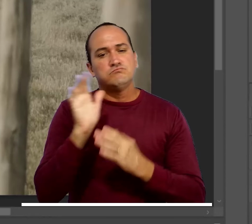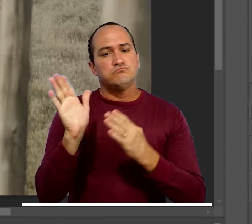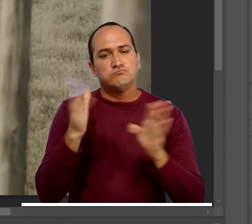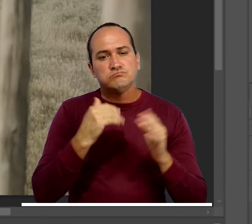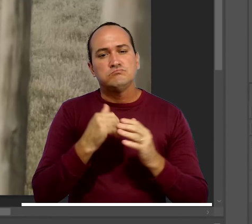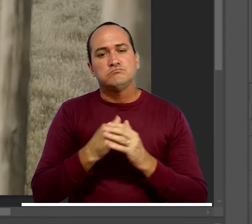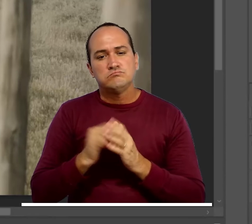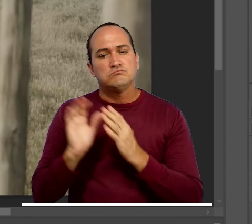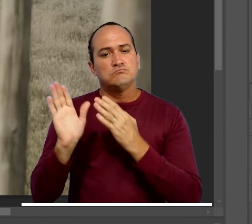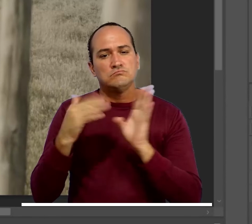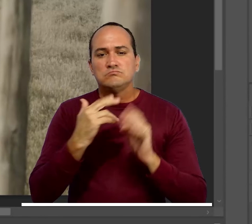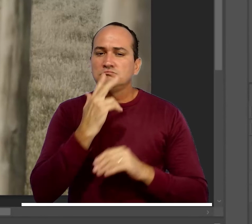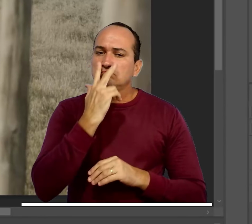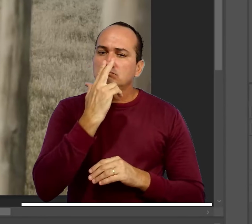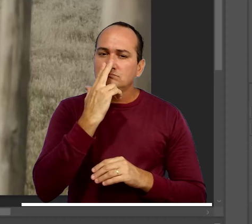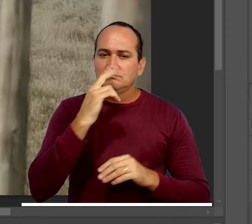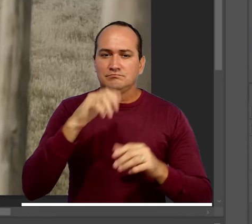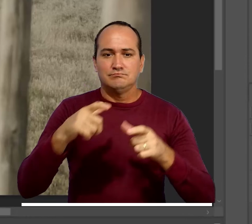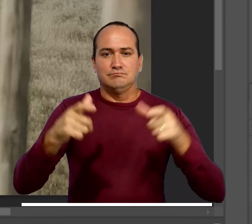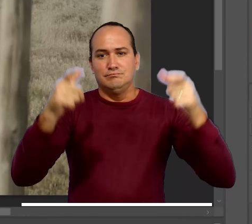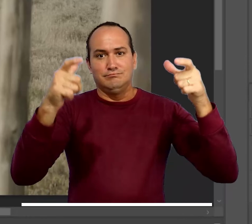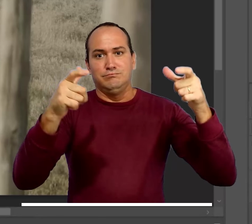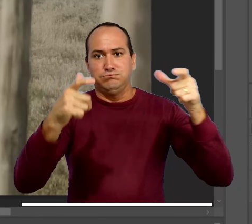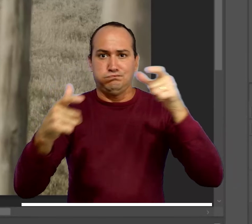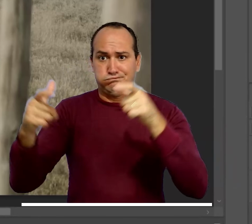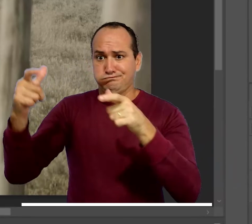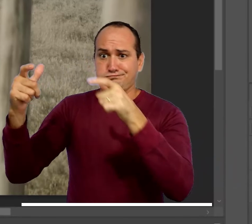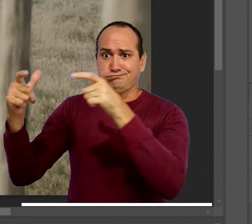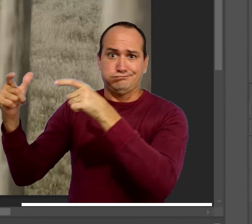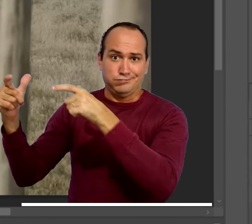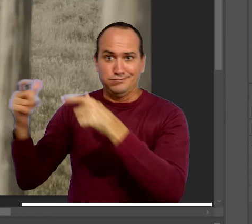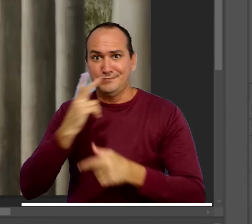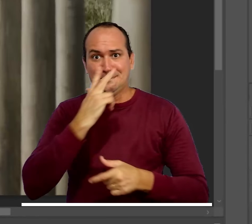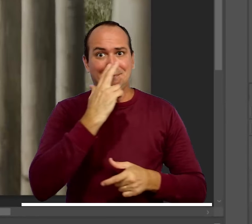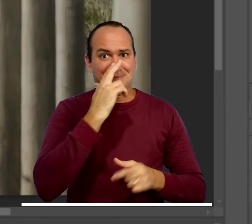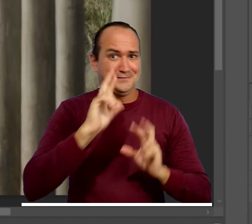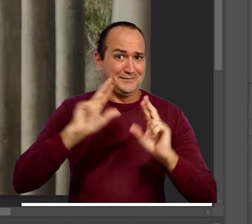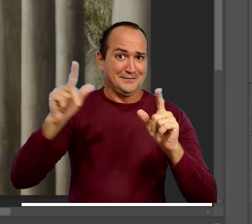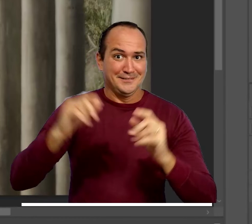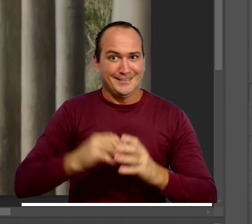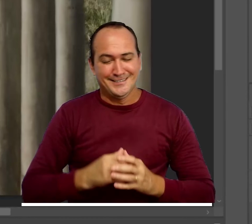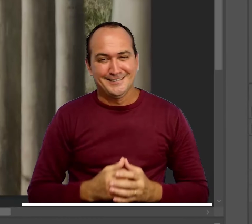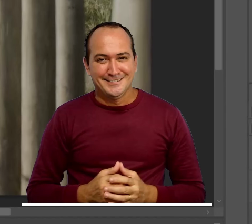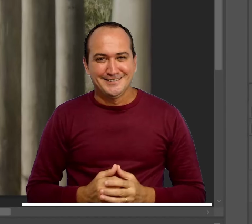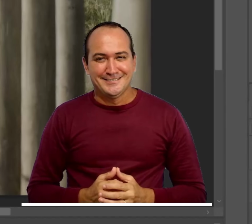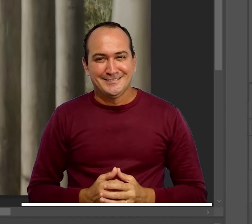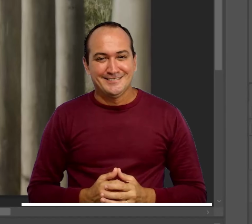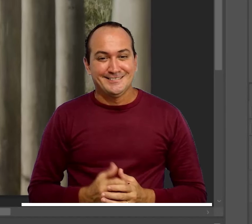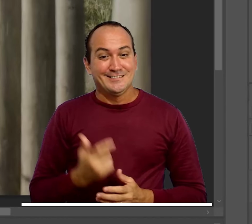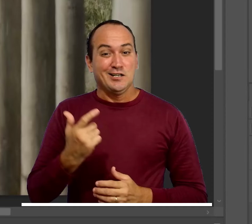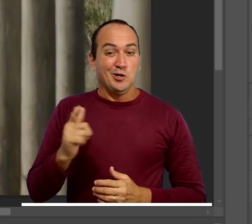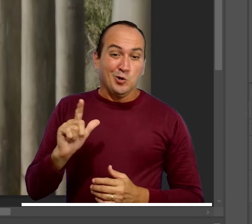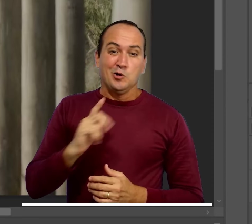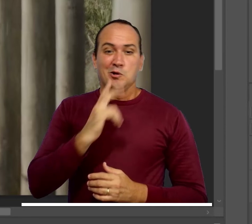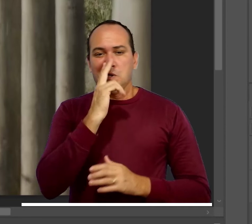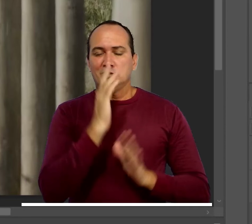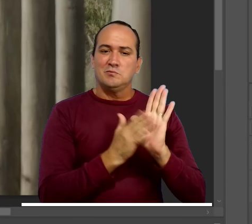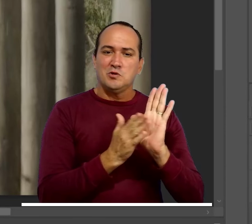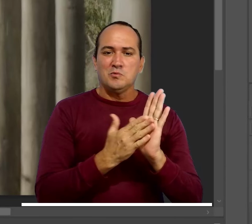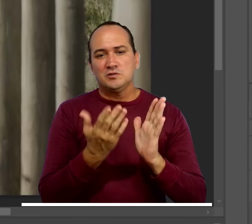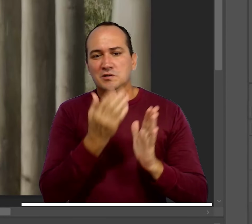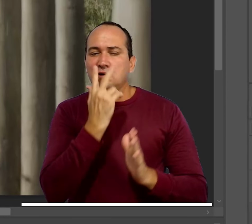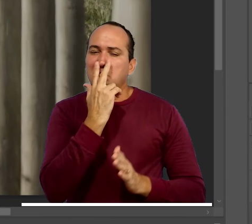Criou uma coisa que parece meio que um disco voador gigante aqui, alguma coisa bem diferentona. Essa outra aqui já tem uma proposta